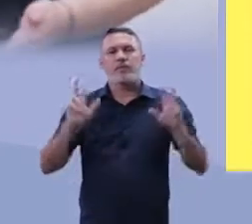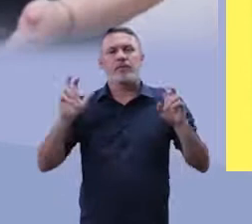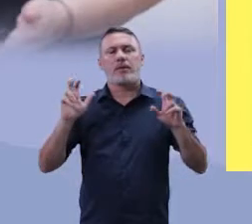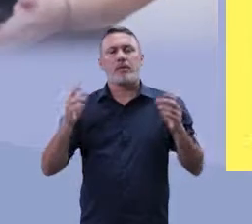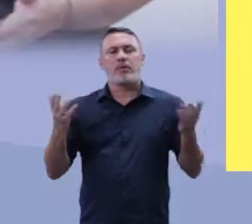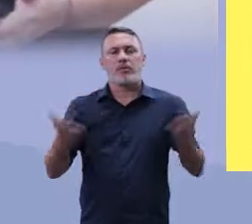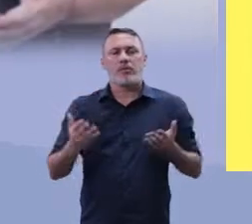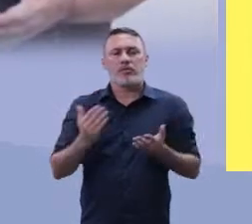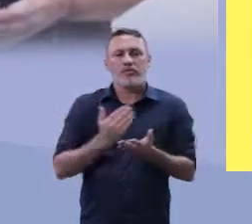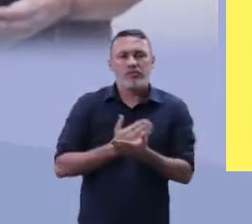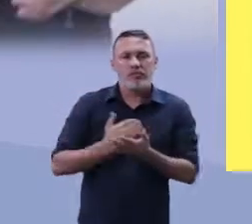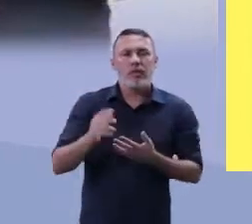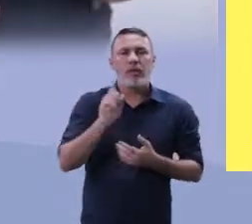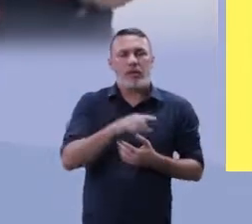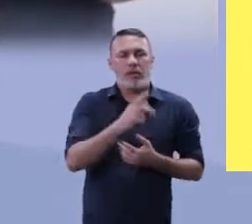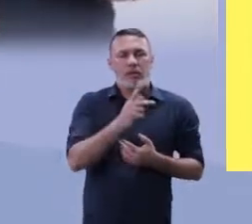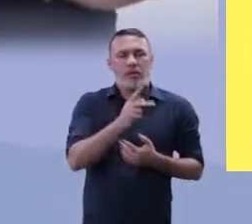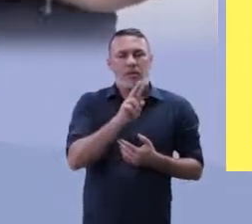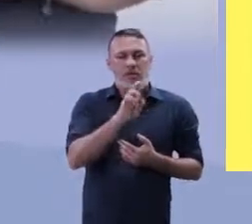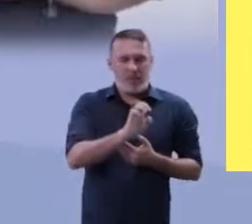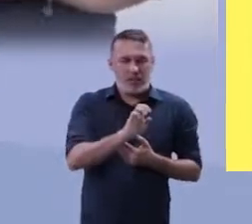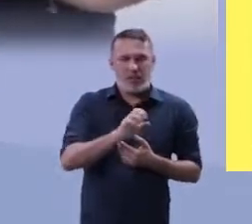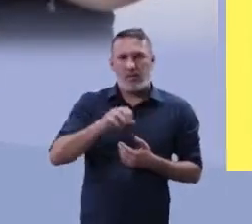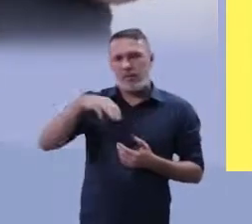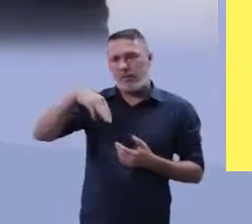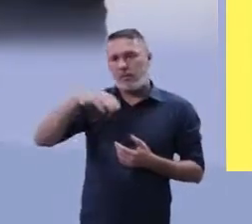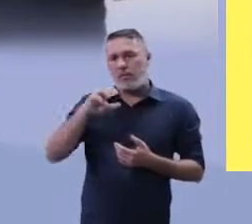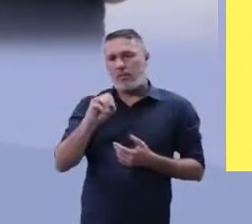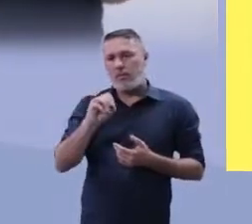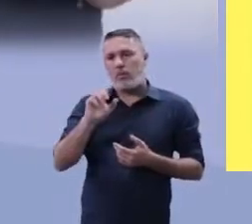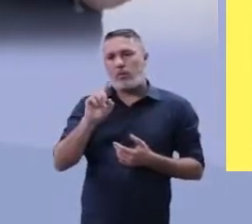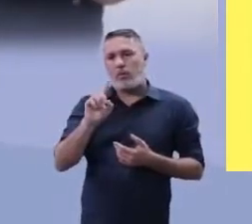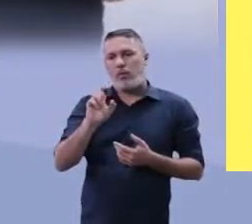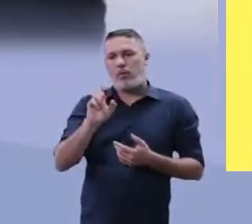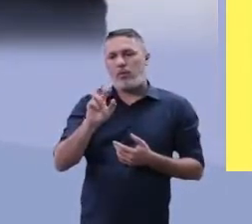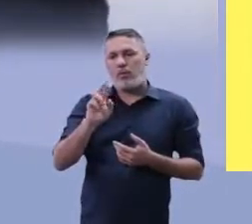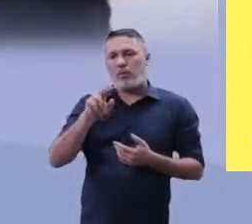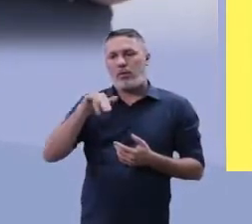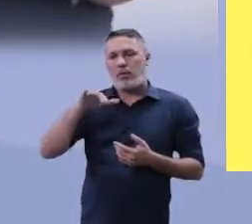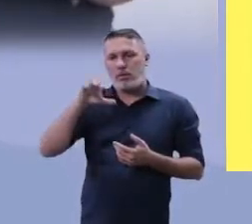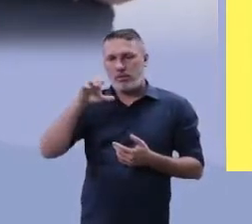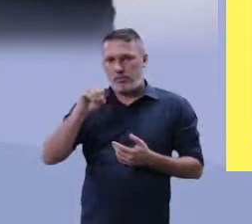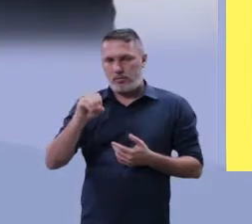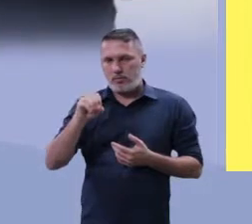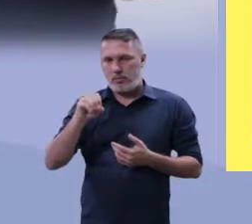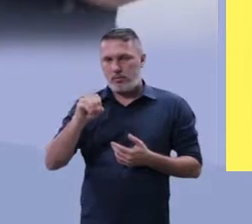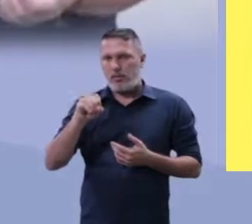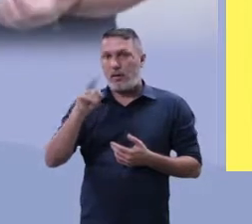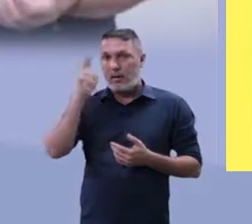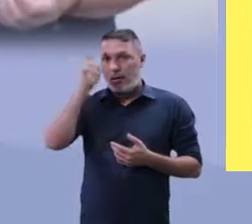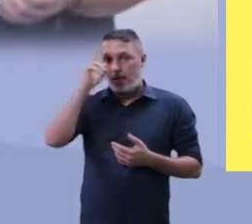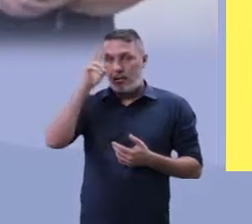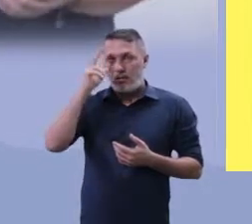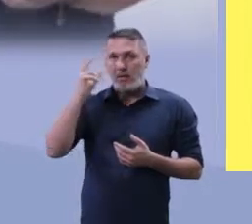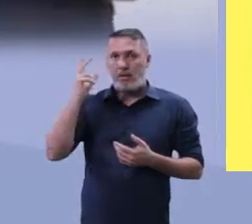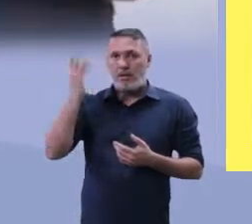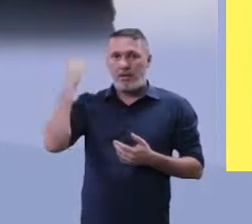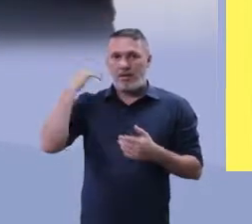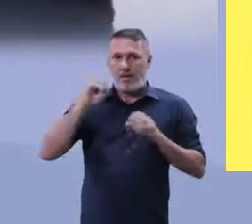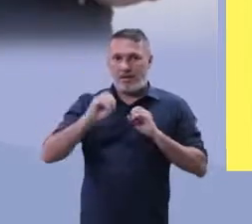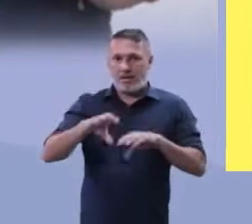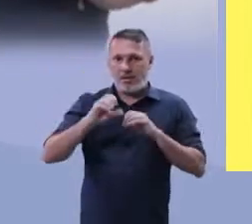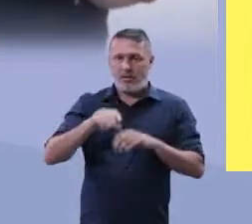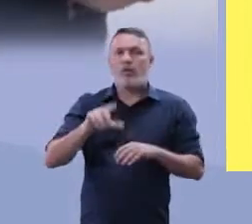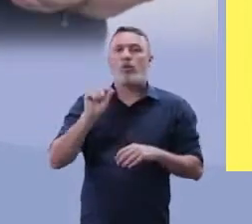trabalho tratando acerca do pré-modernismo. Nosso último encontro, nós conversamos sobre vanguardas e